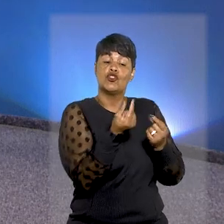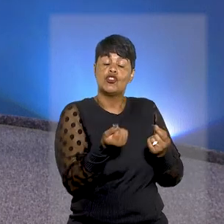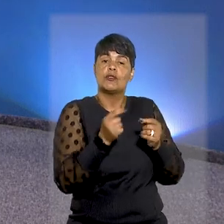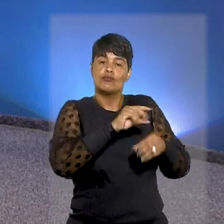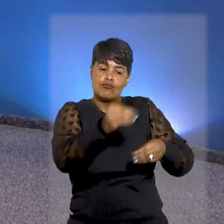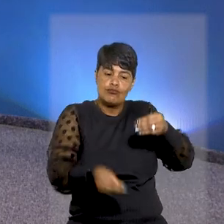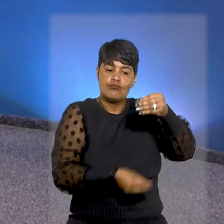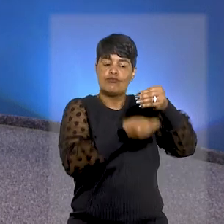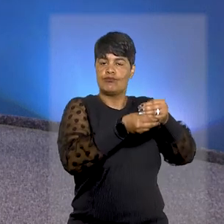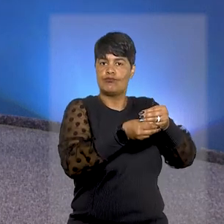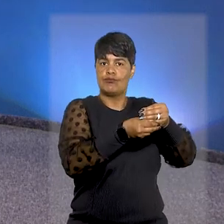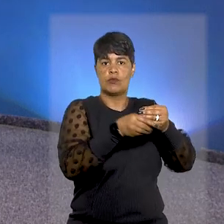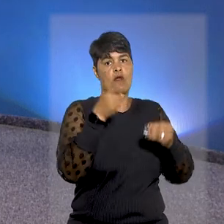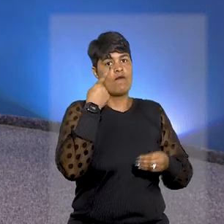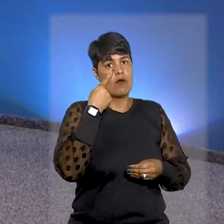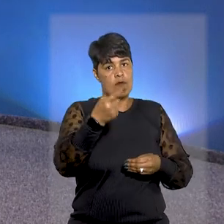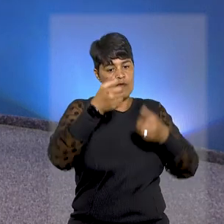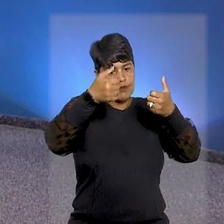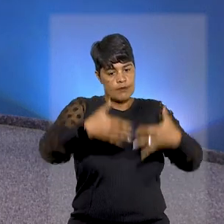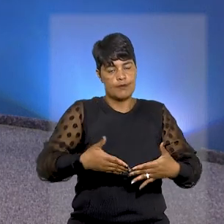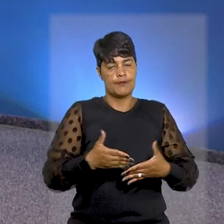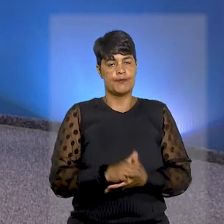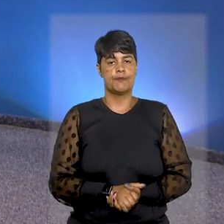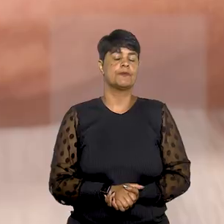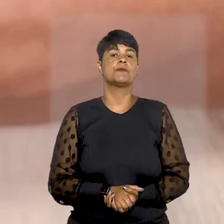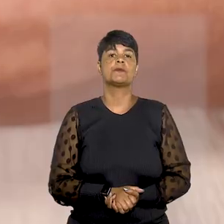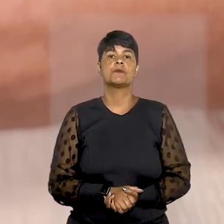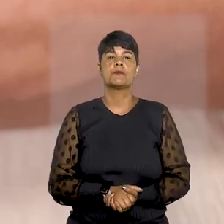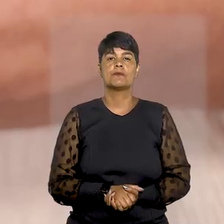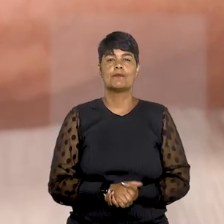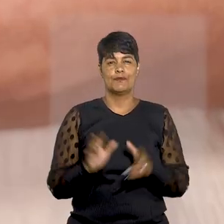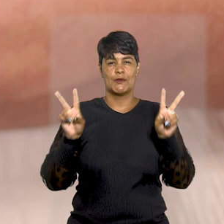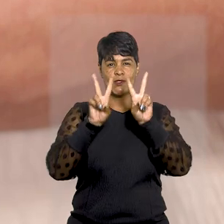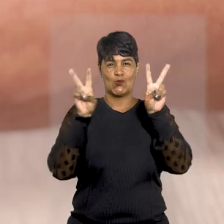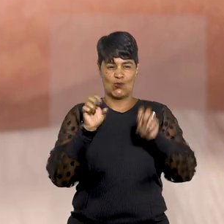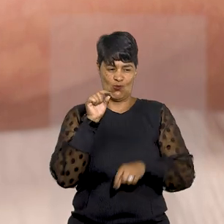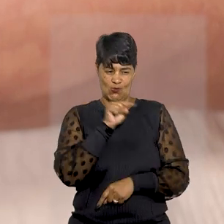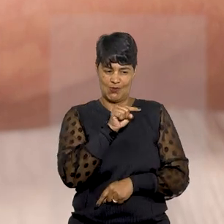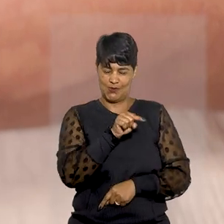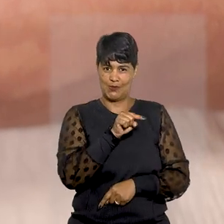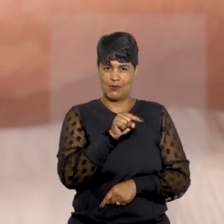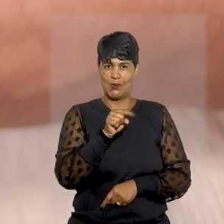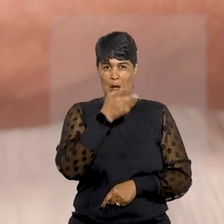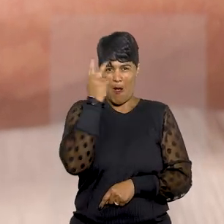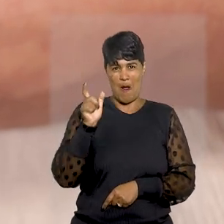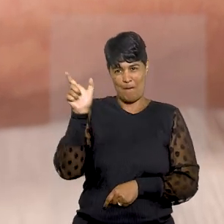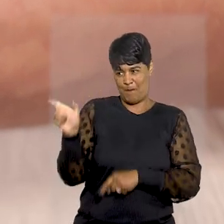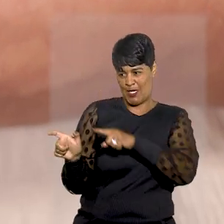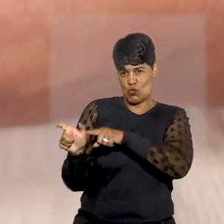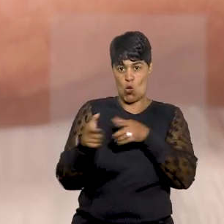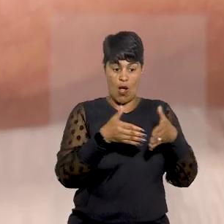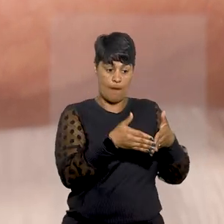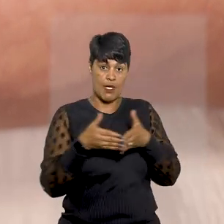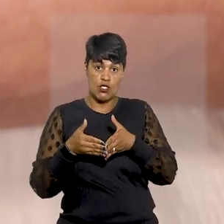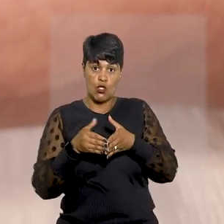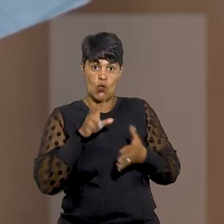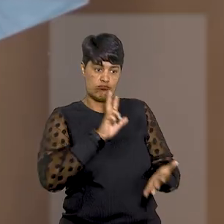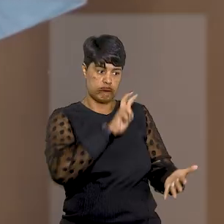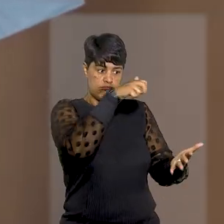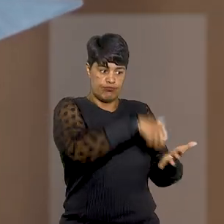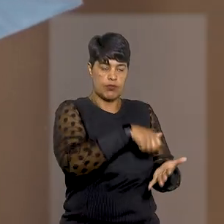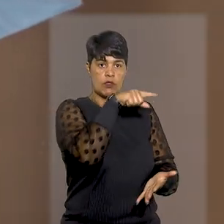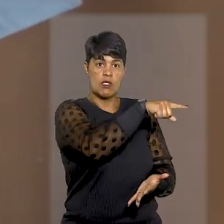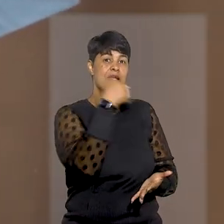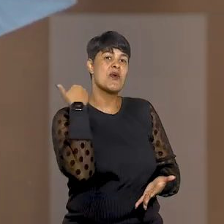e acessórios A decisão é da quarta turma no caso analisado a parte pedir a condenação de um banco